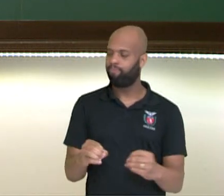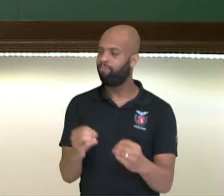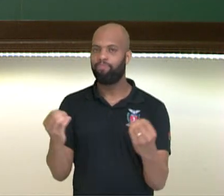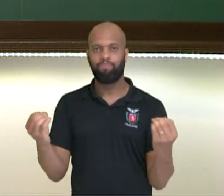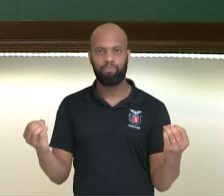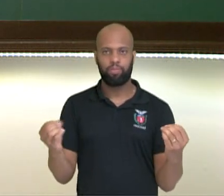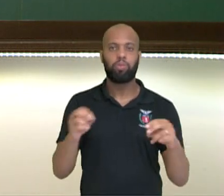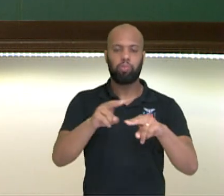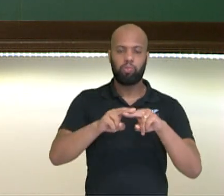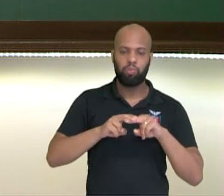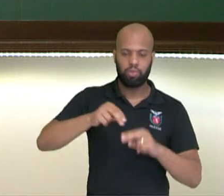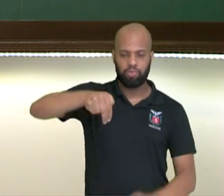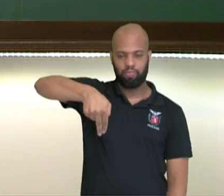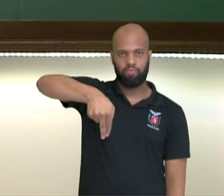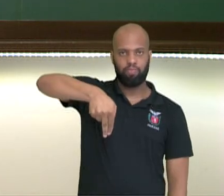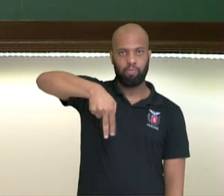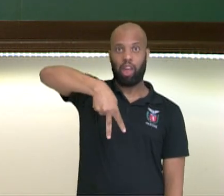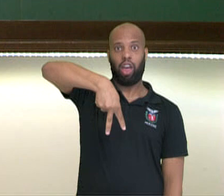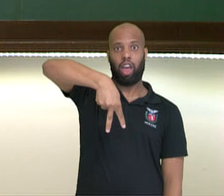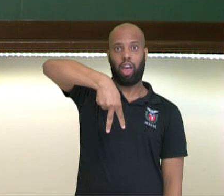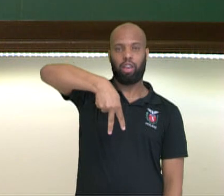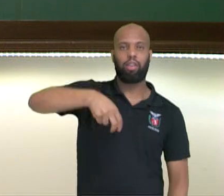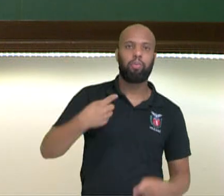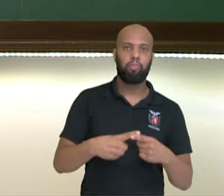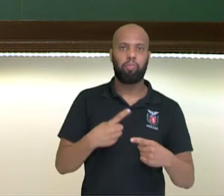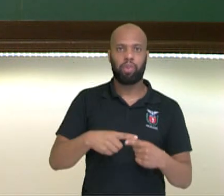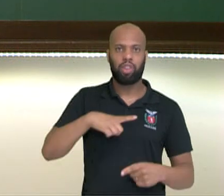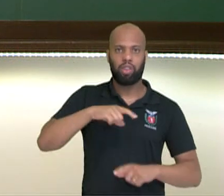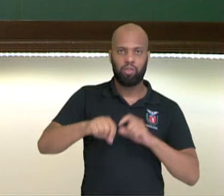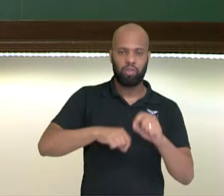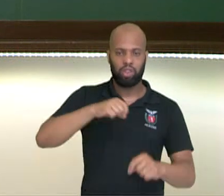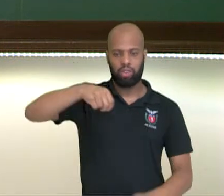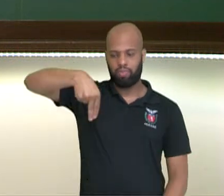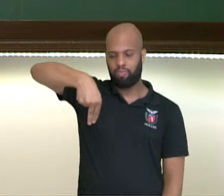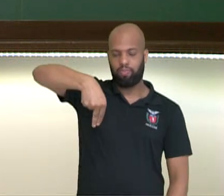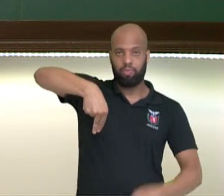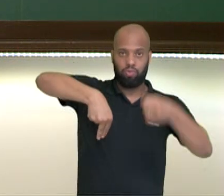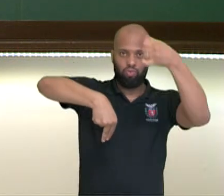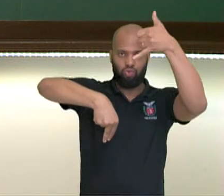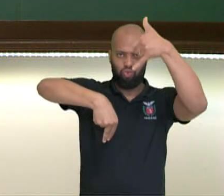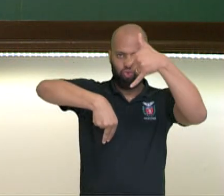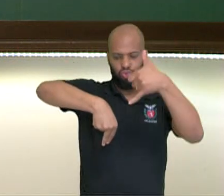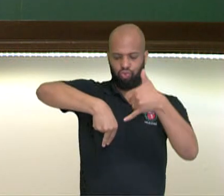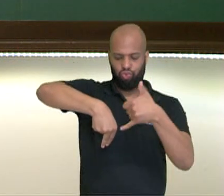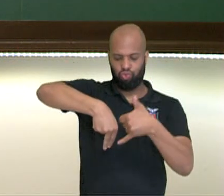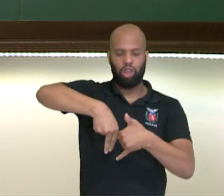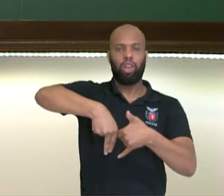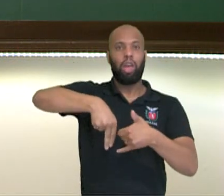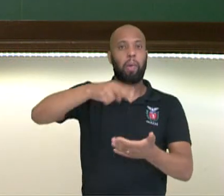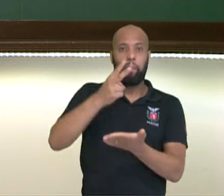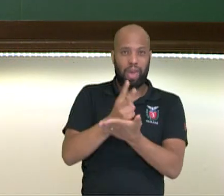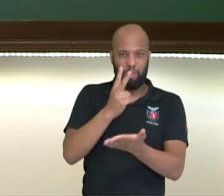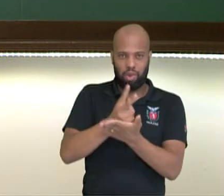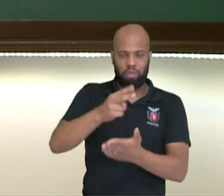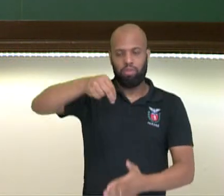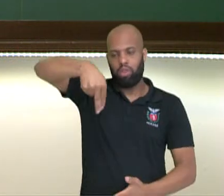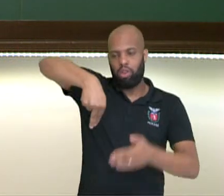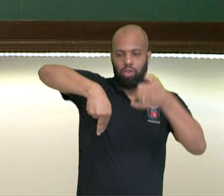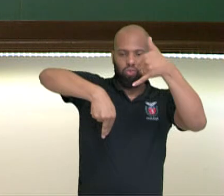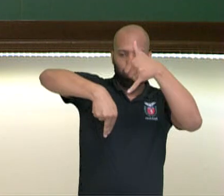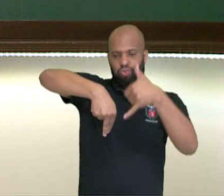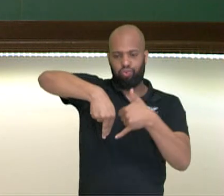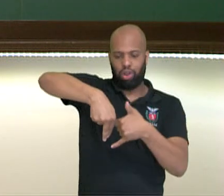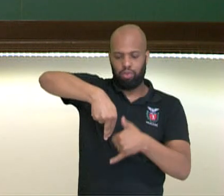importante, é um ponto muito importante que eu vou salientar aqui nessa aula. Gente, só há repulsão